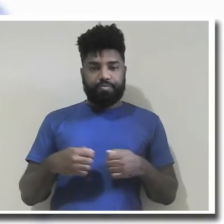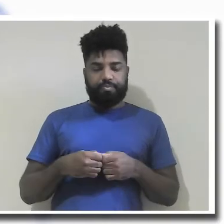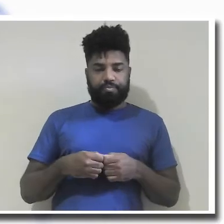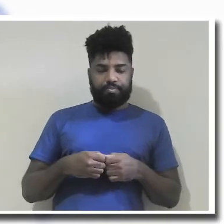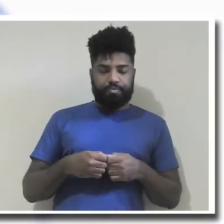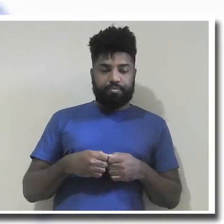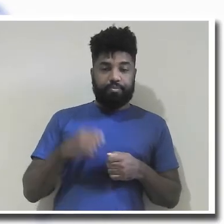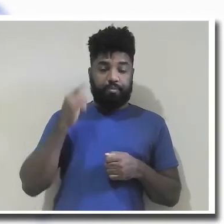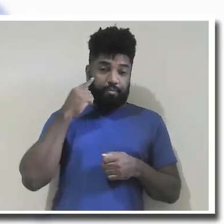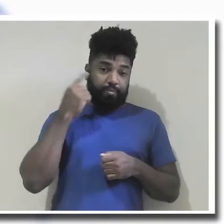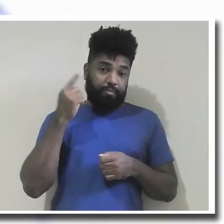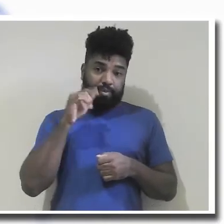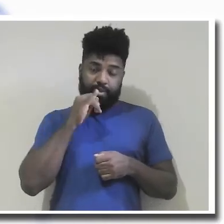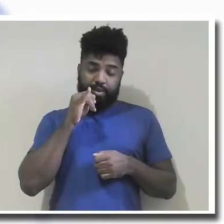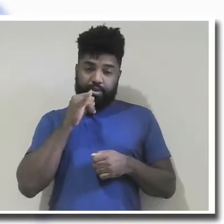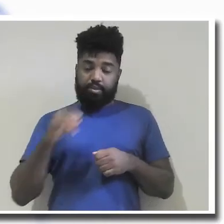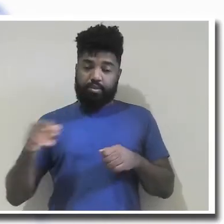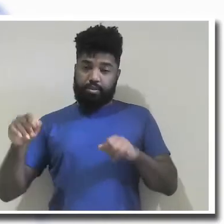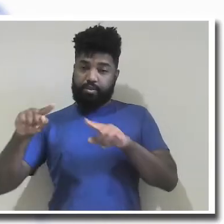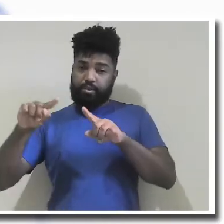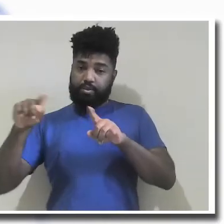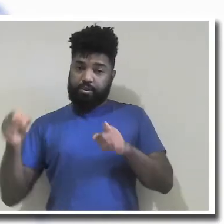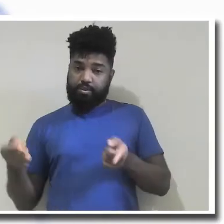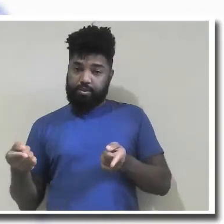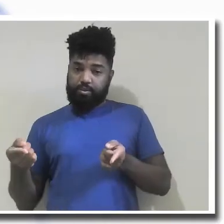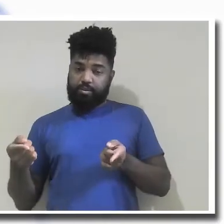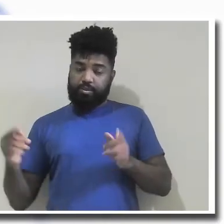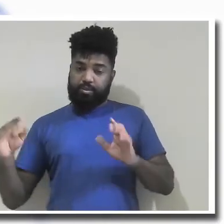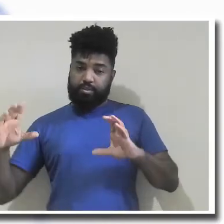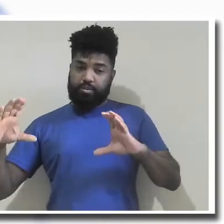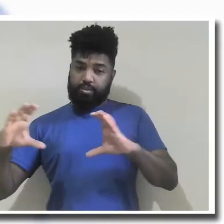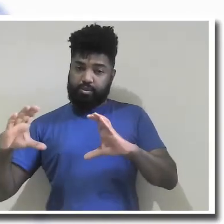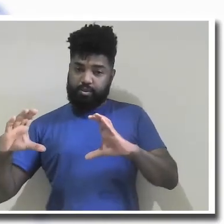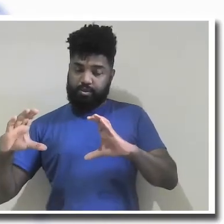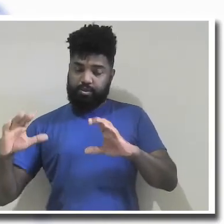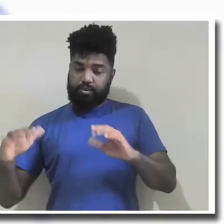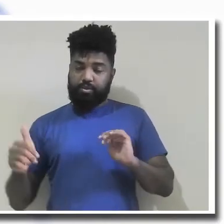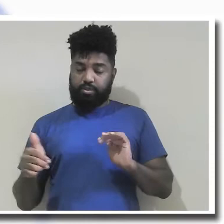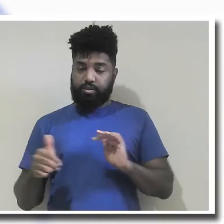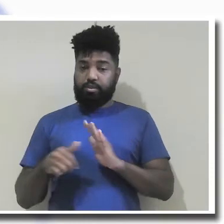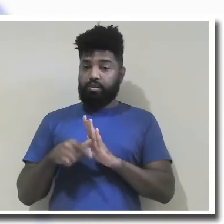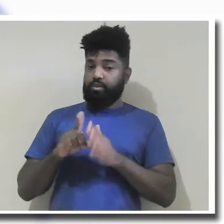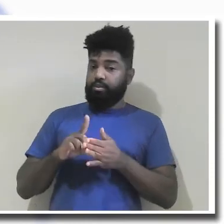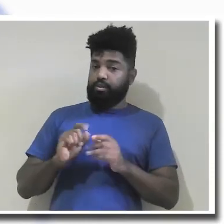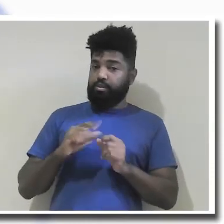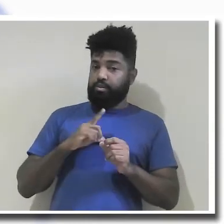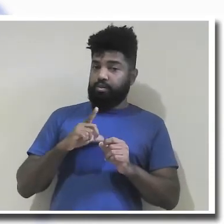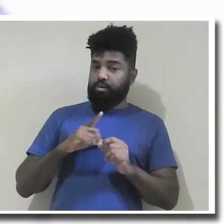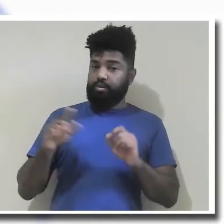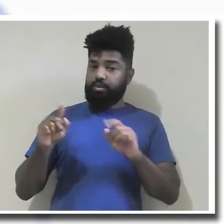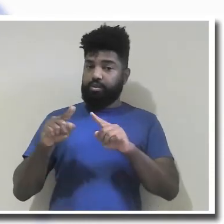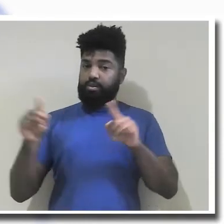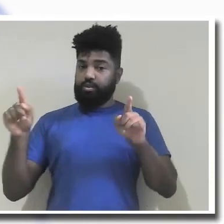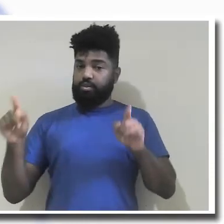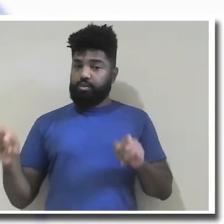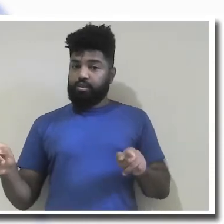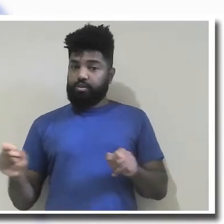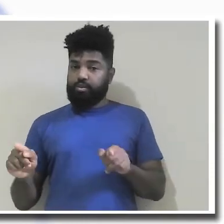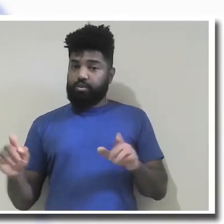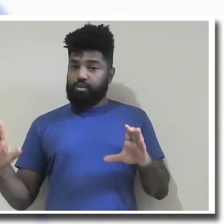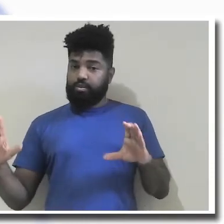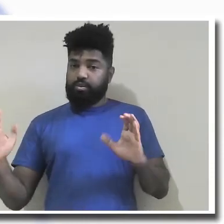este parênteses seja fechado antes do fechamento do colchetes